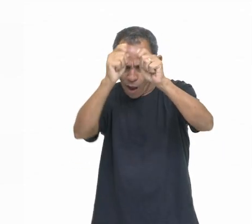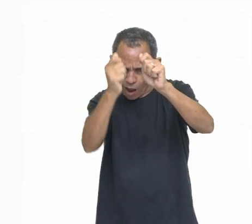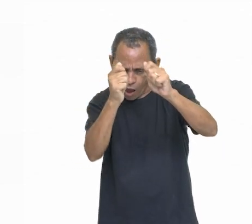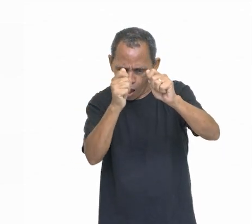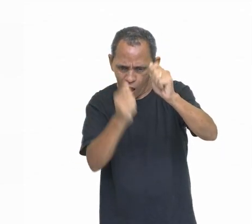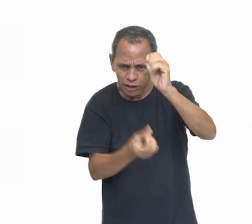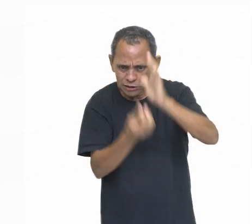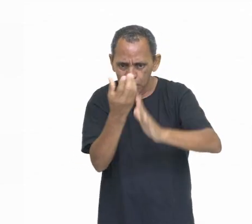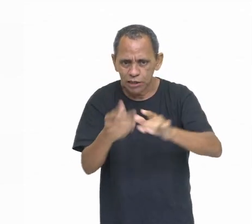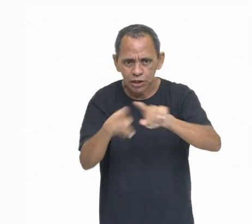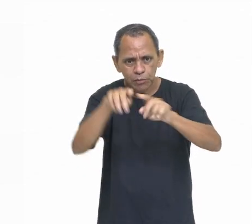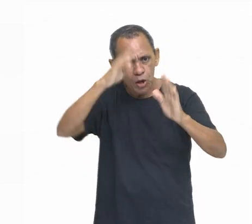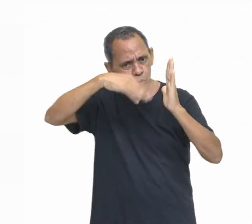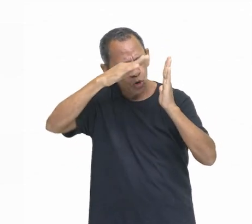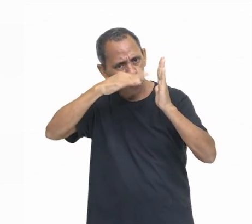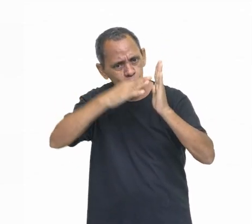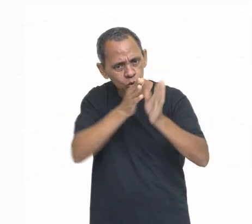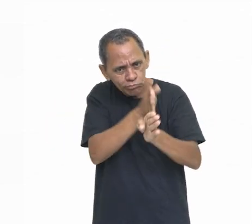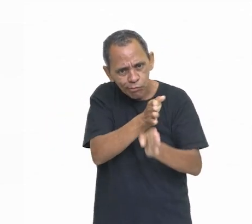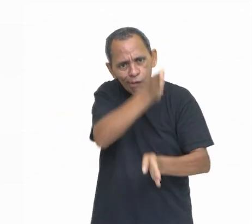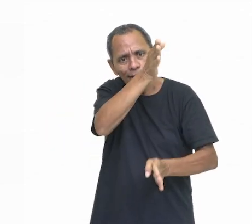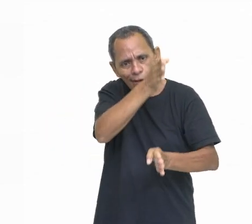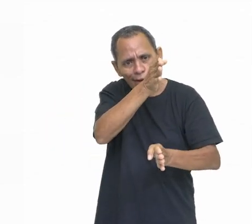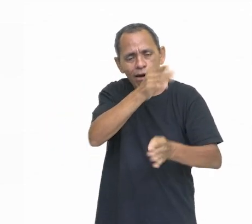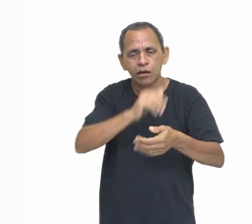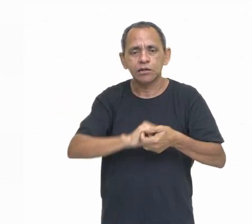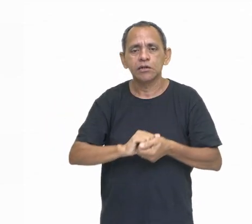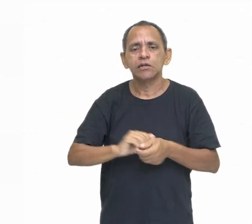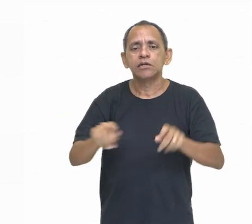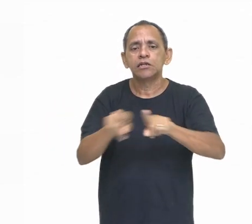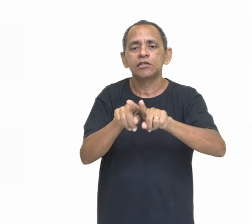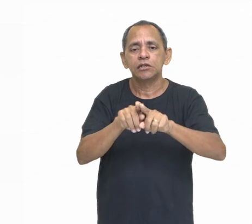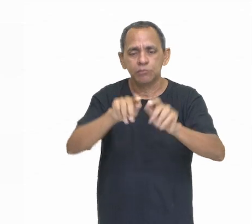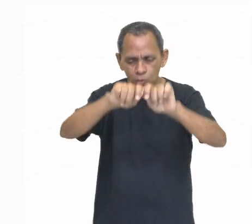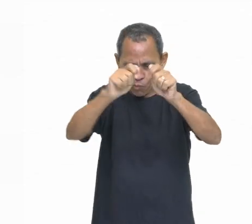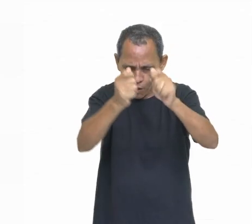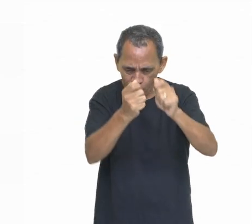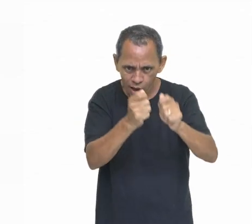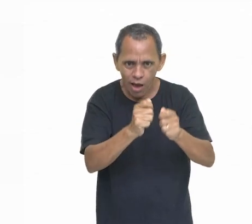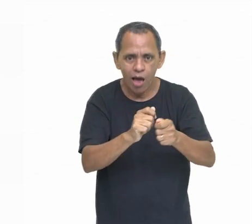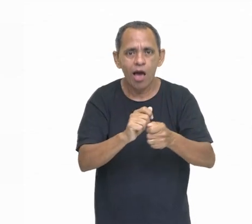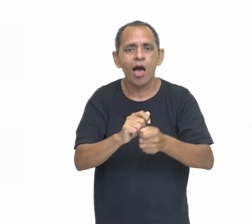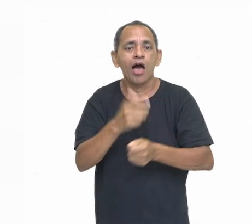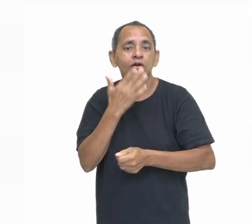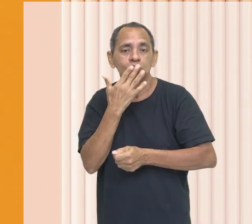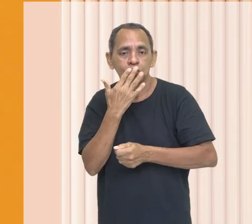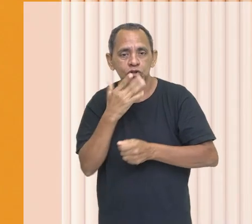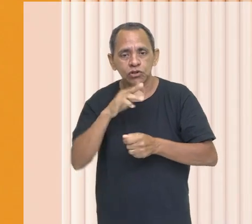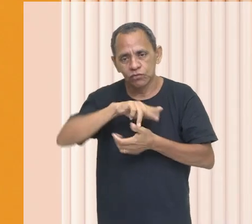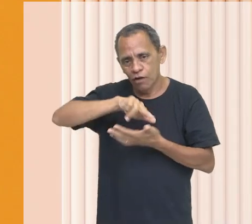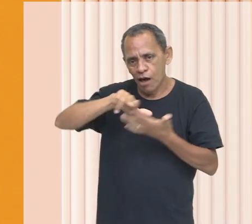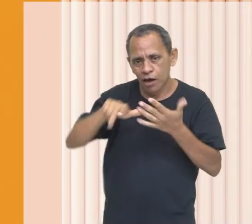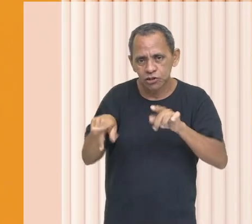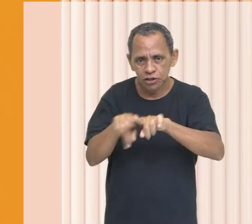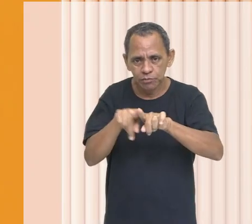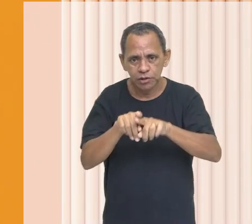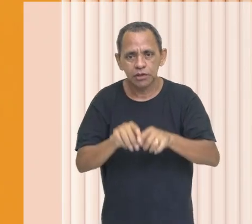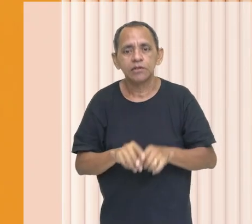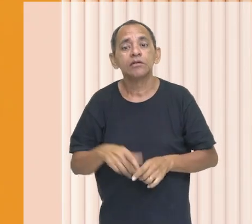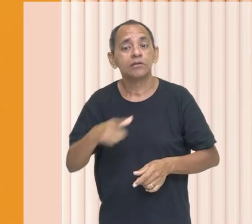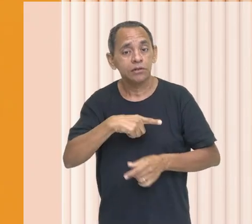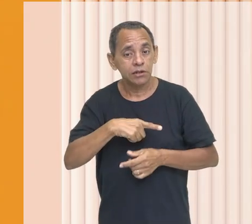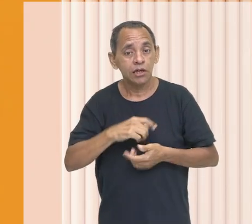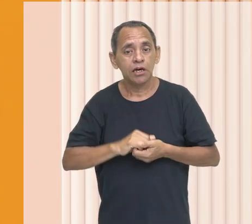elaboradas, pinturas, murais vibrantes e cerâmica colorida. Então você tem justamente, né,